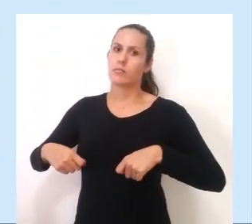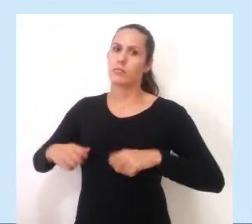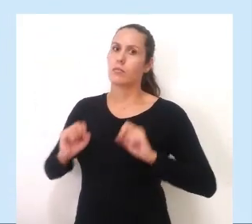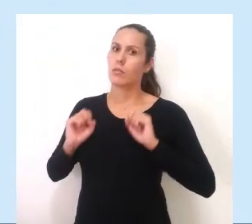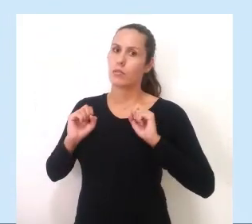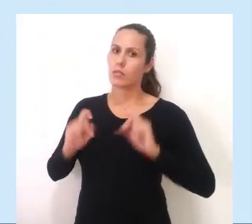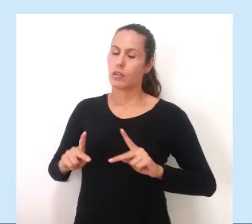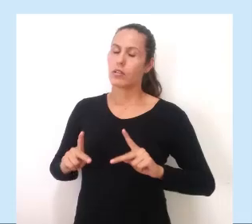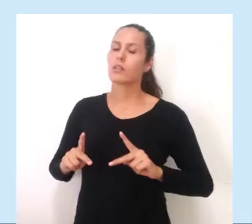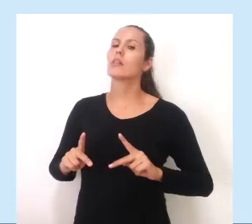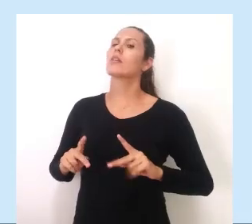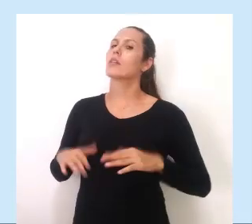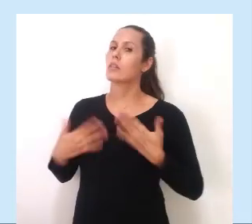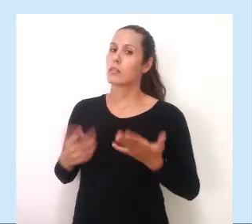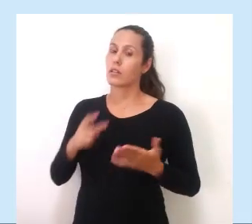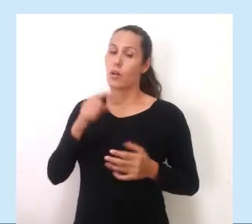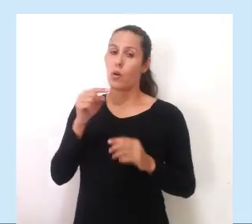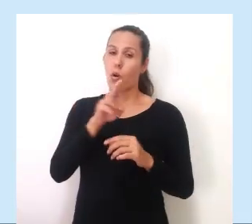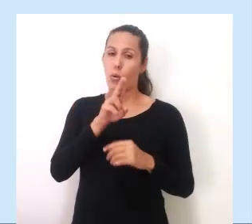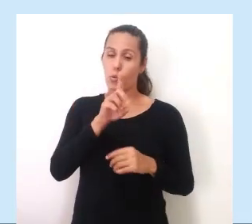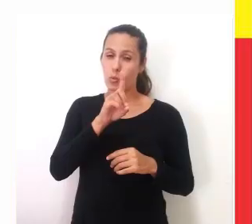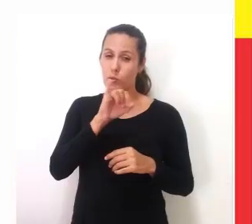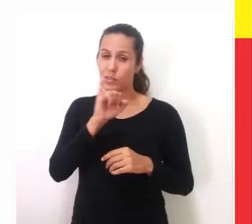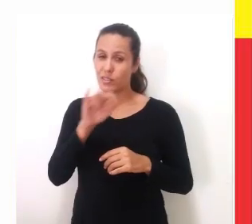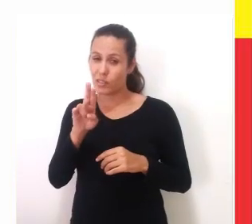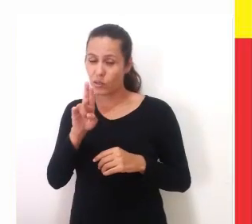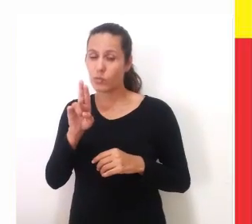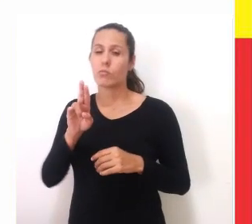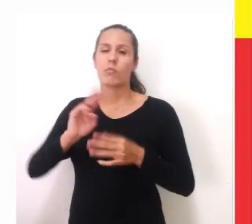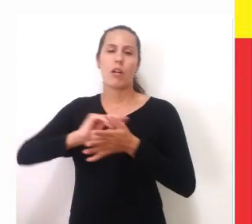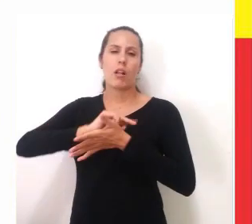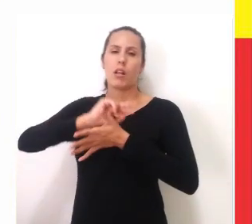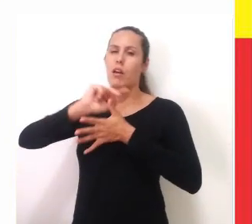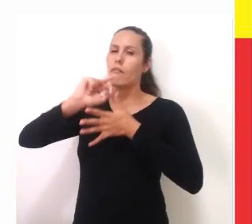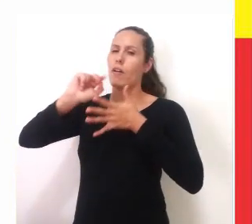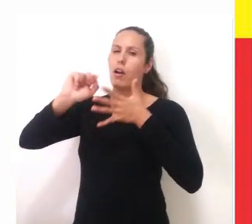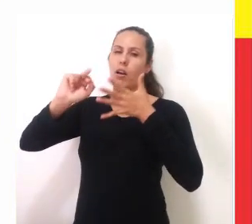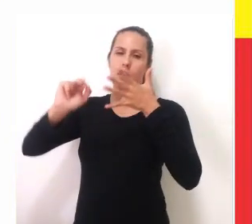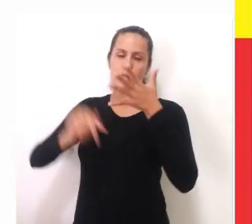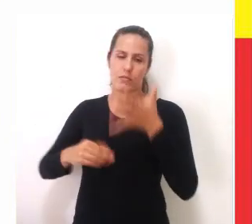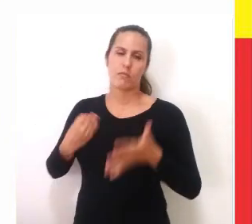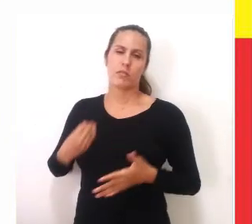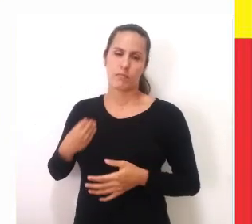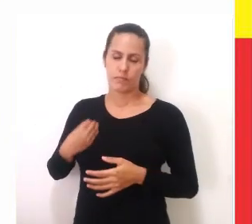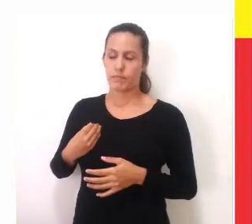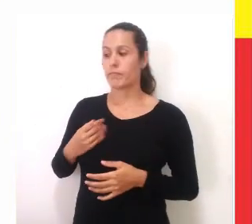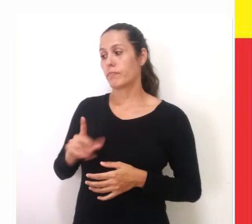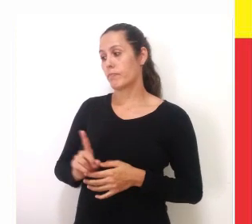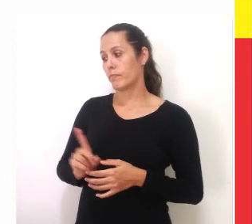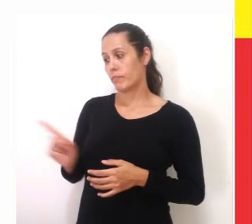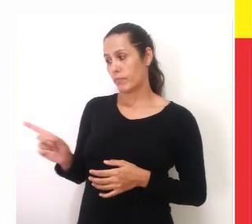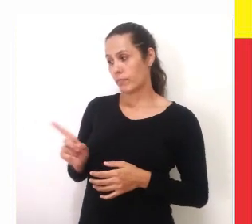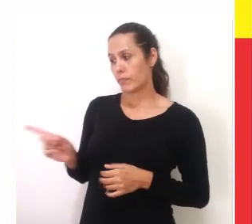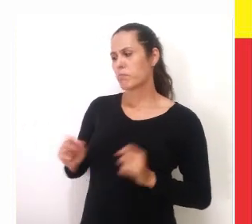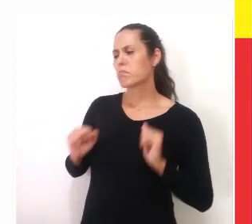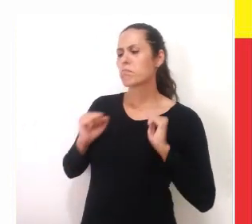sua vagina, ok? Então, esse DIU, olha a imagem, existem vários formatos de